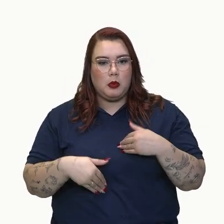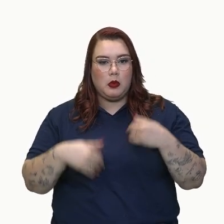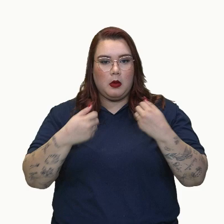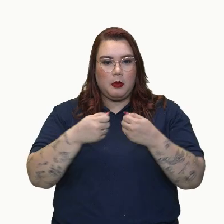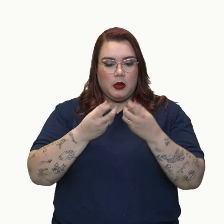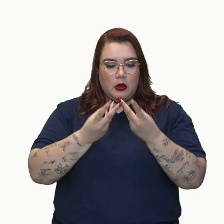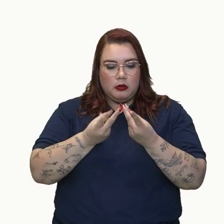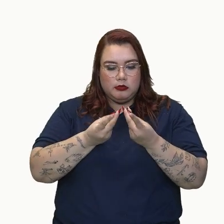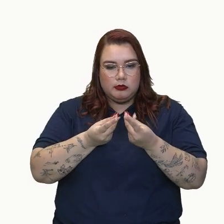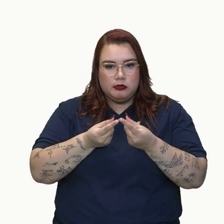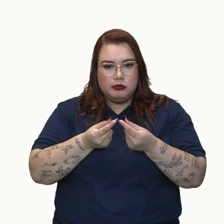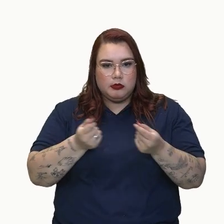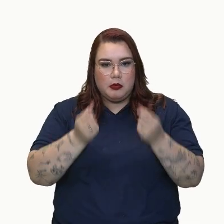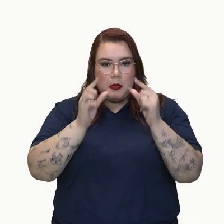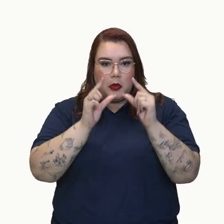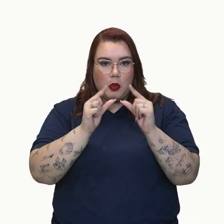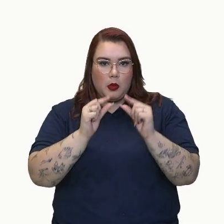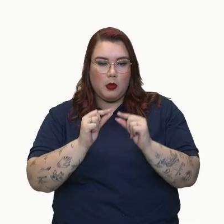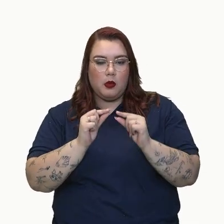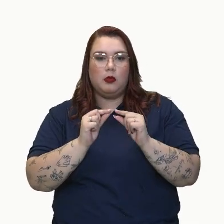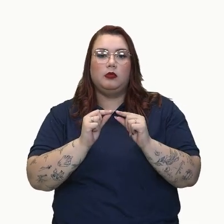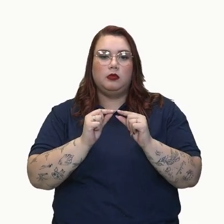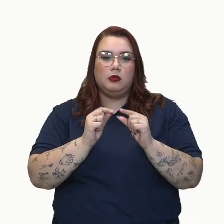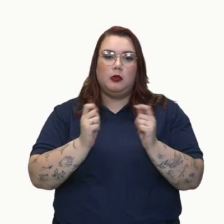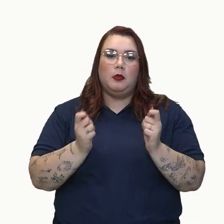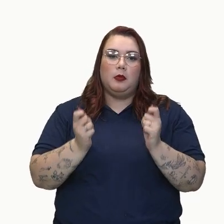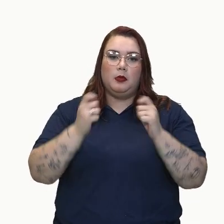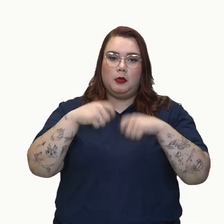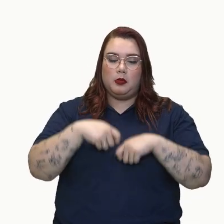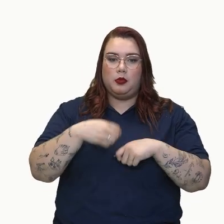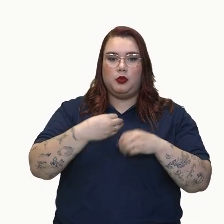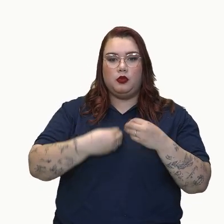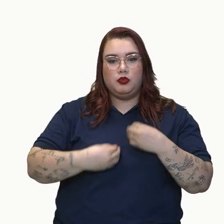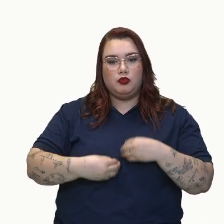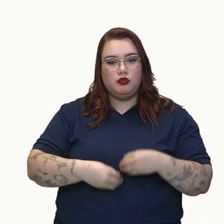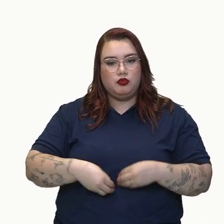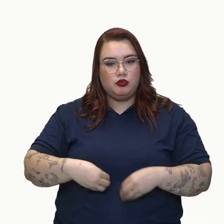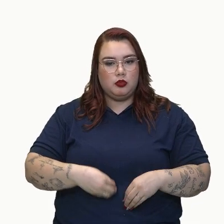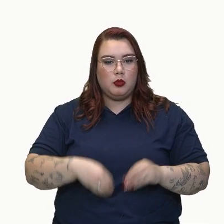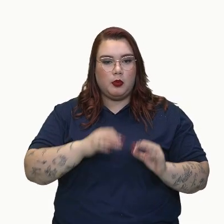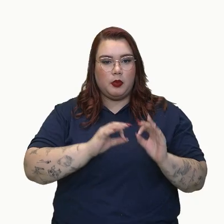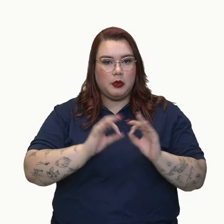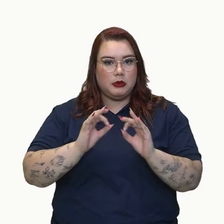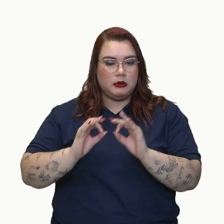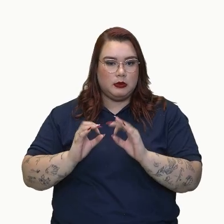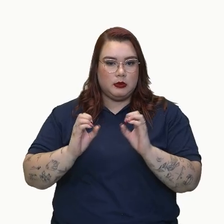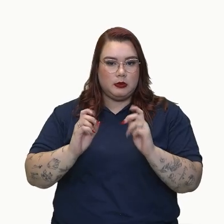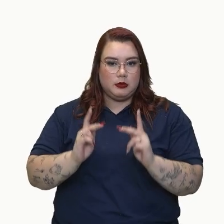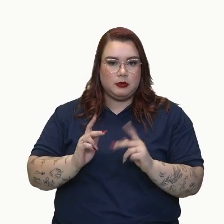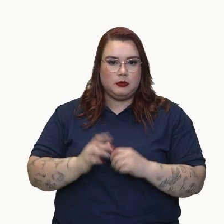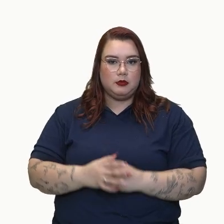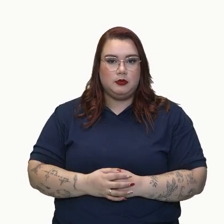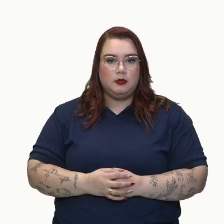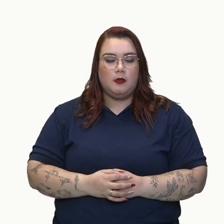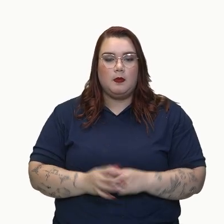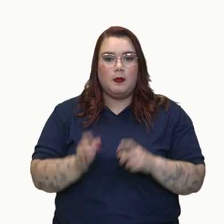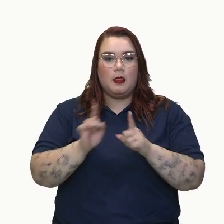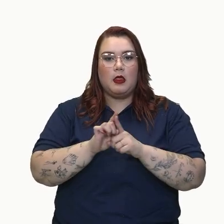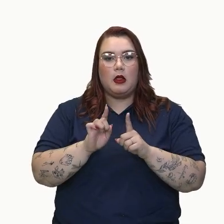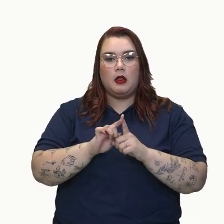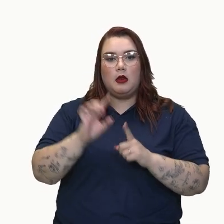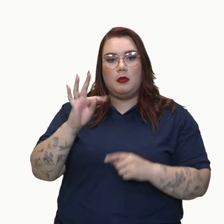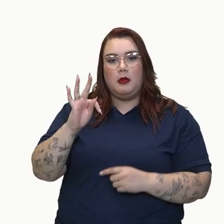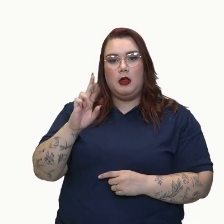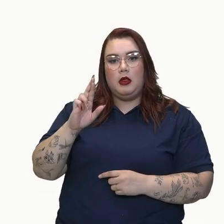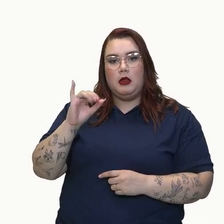quebrado em pedaços menores, tá? Para que a gente possa digerir ali. E a tripsina